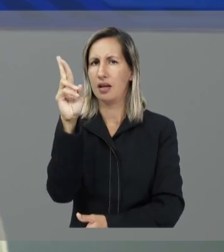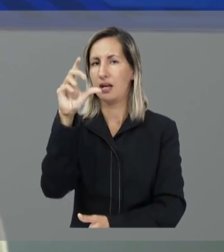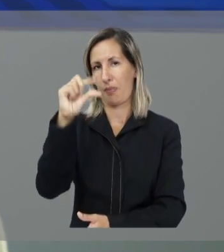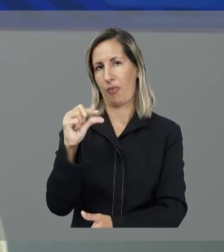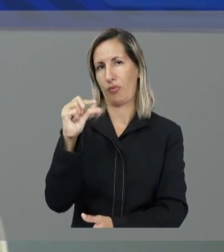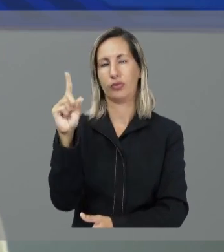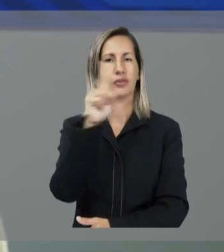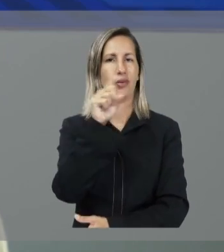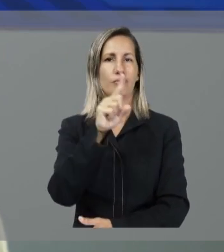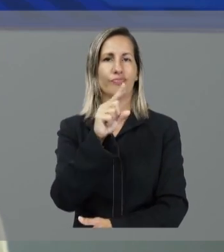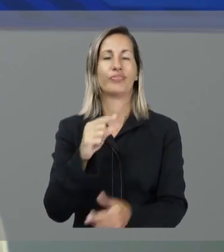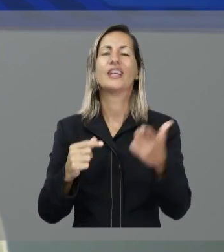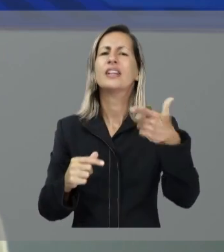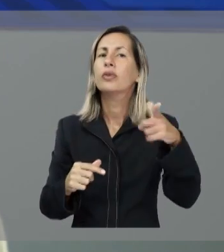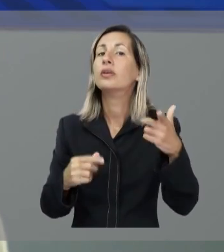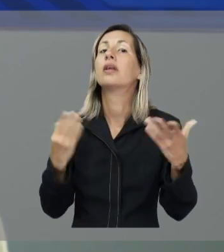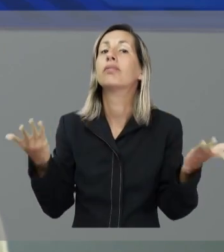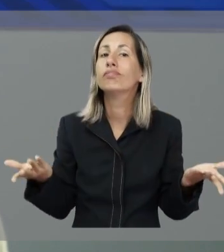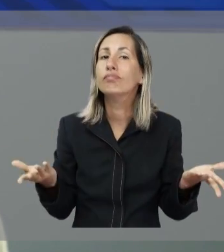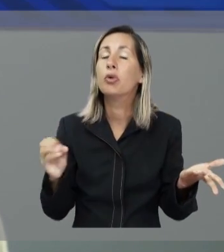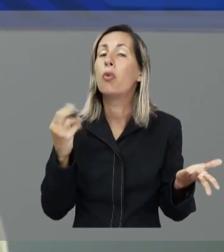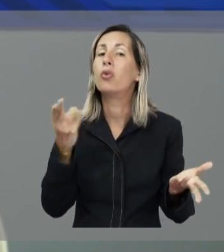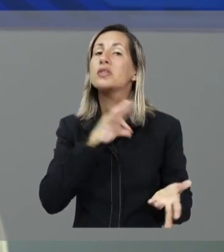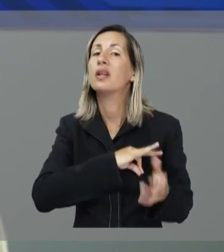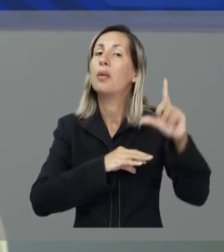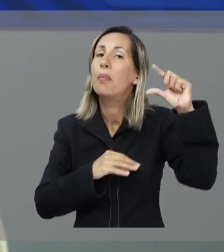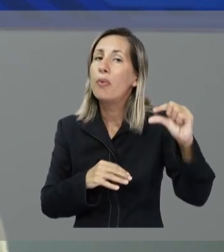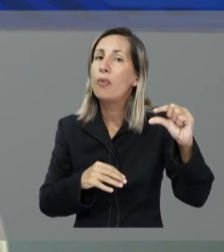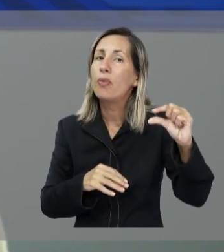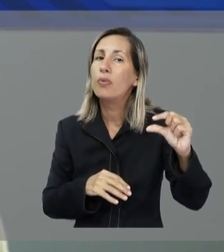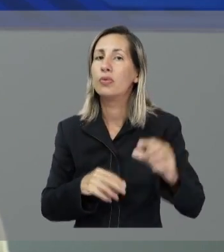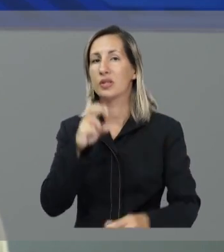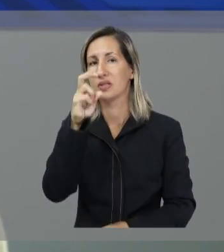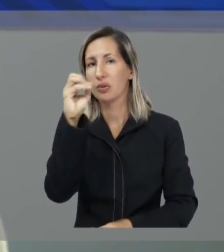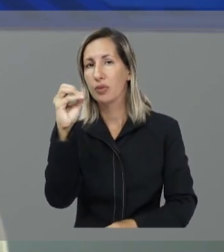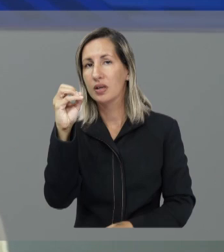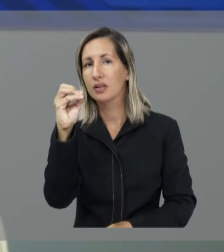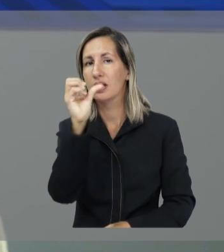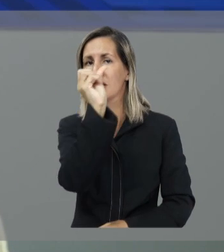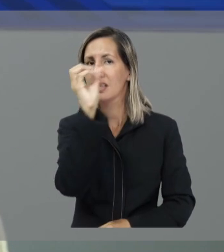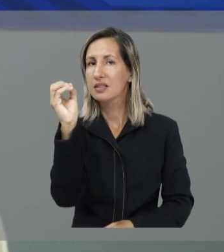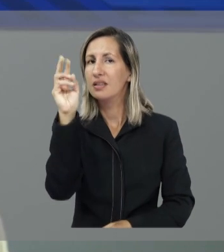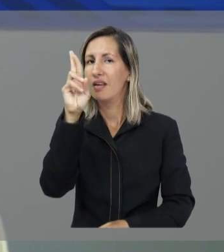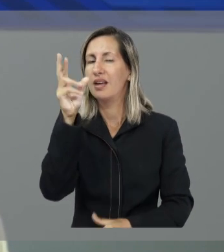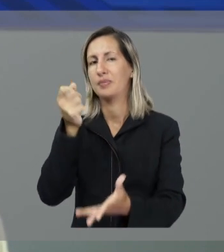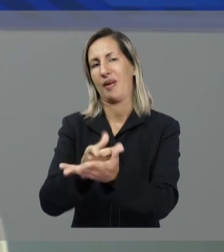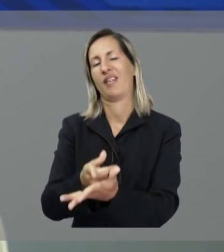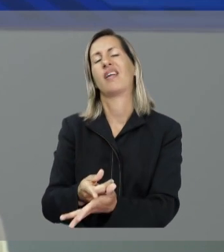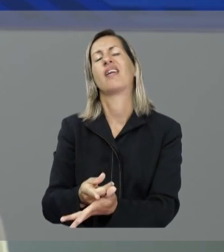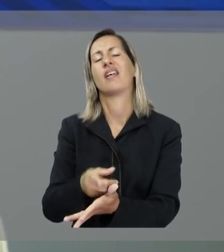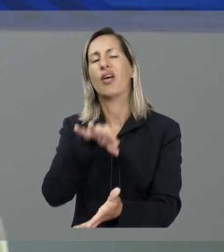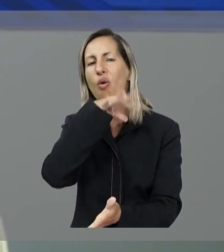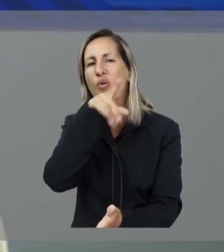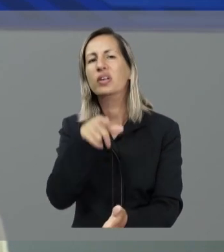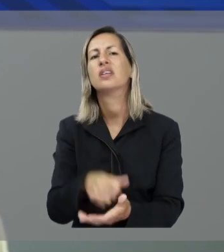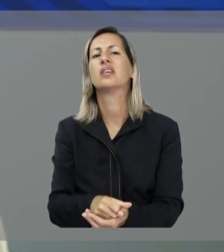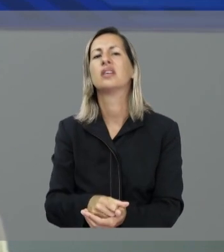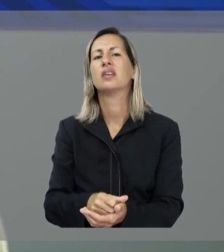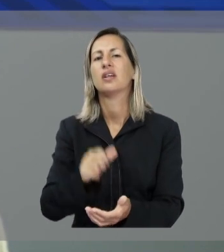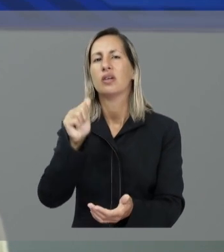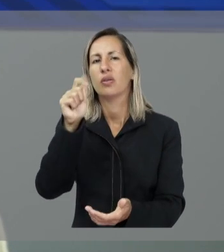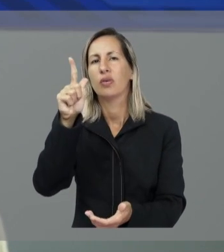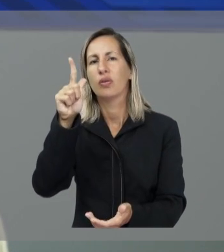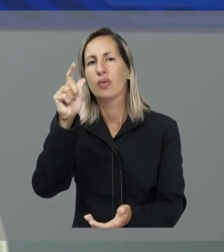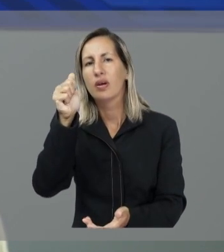valor baixo. Para quem não tem nada ou quem ganha salário mínimo, tirar 50, 60 reais já faz bastante falta. É um gás a menos